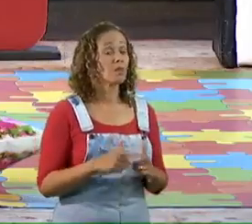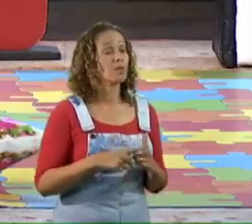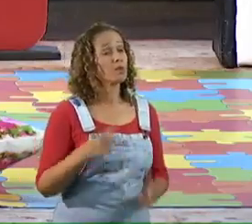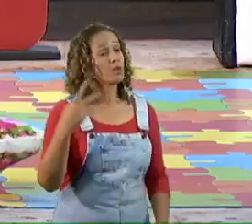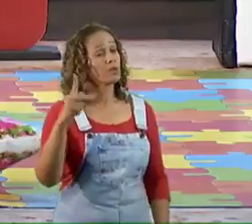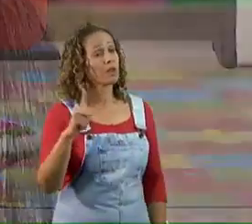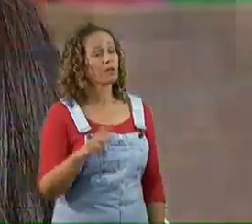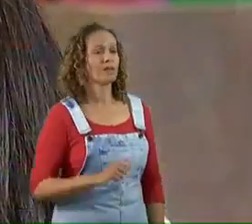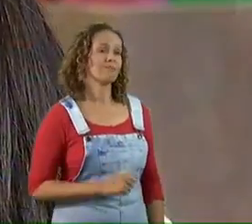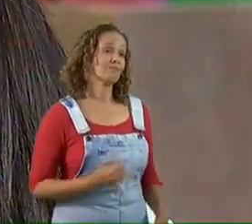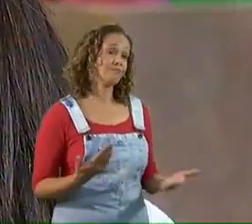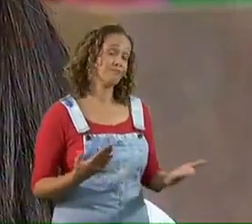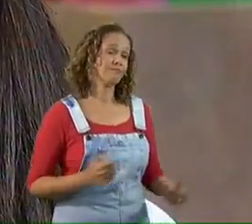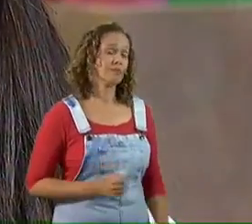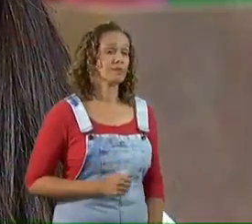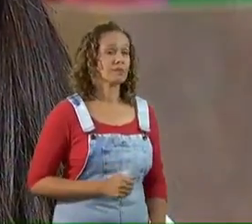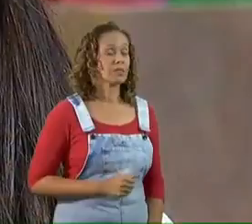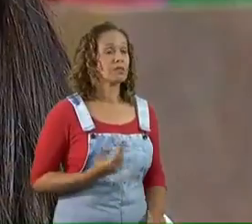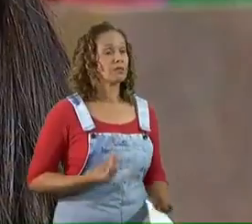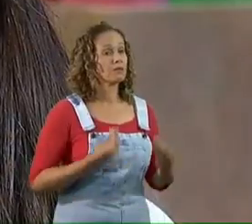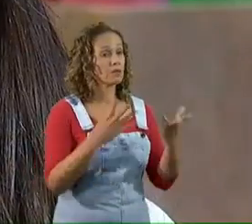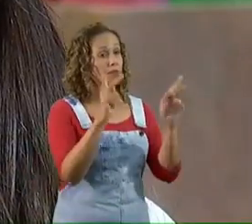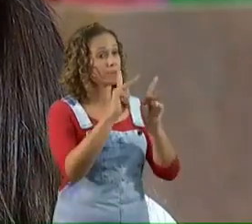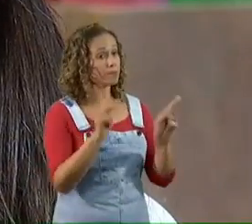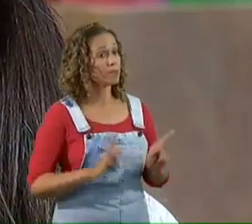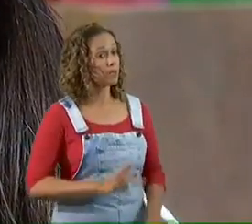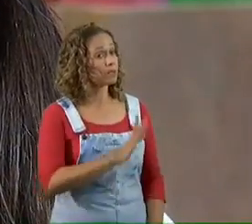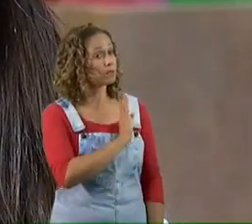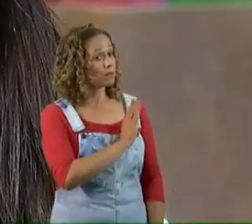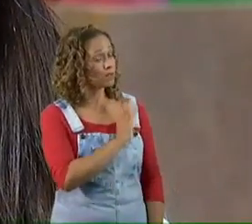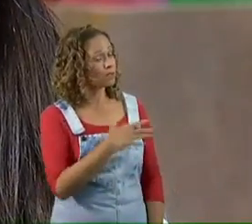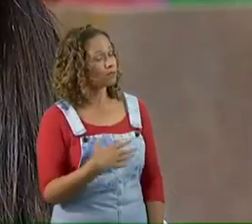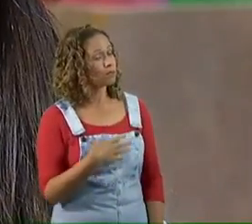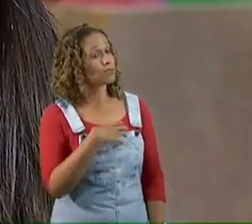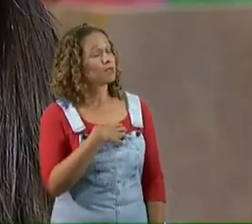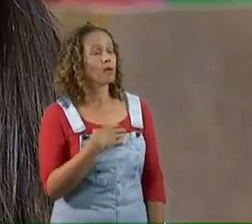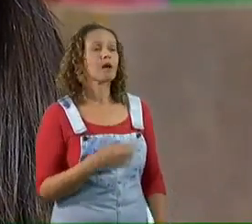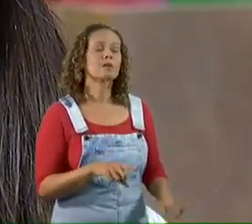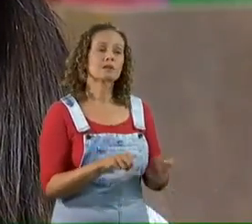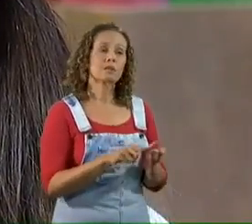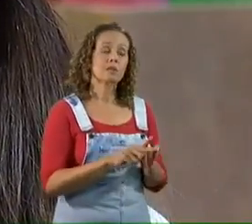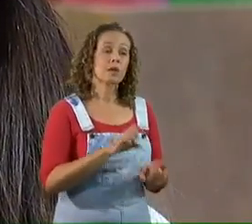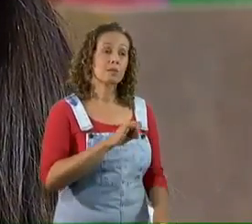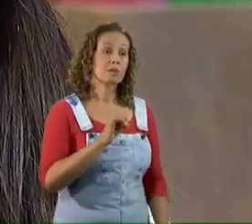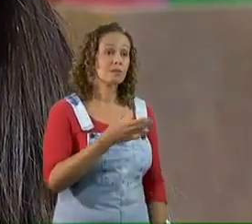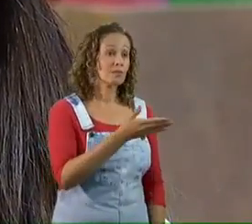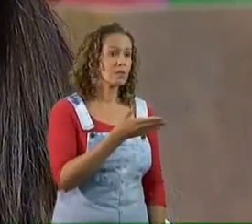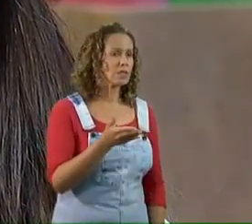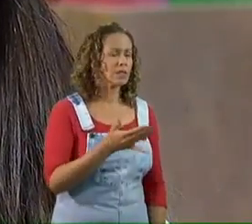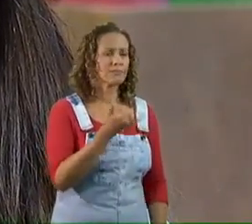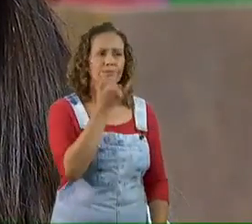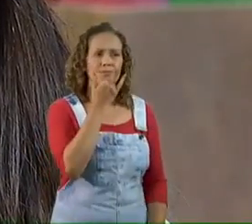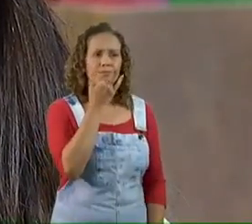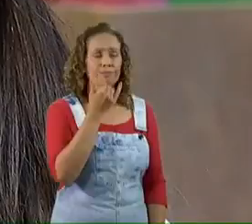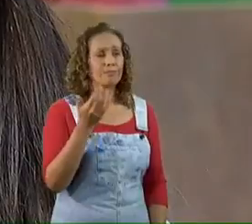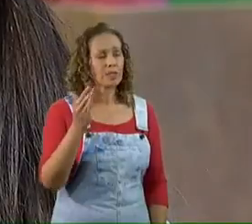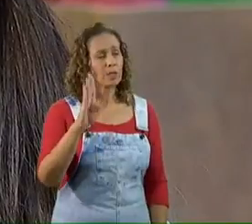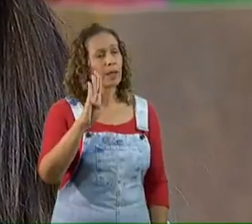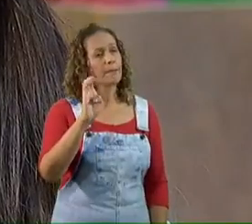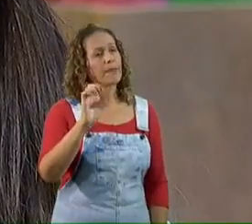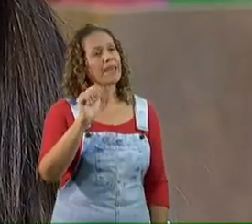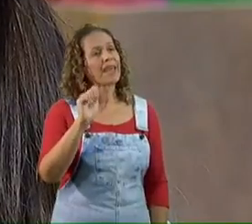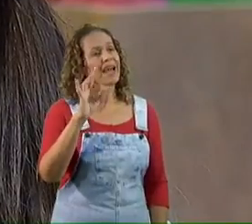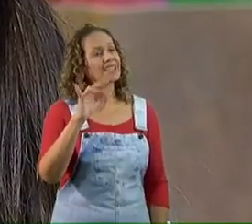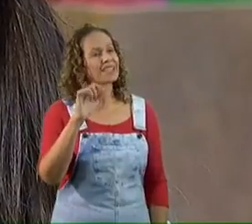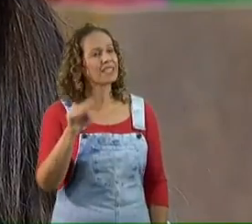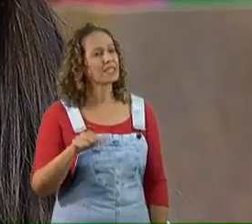e não seus. Isso vai te trazer paz ao coração. E tem outra coisa: se você não perdoar a Beatriz, eu também